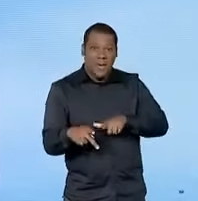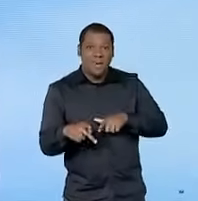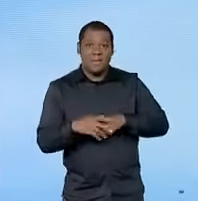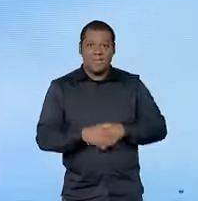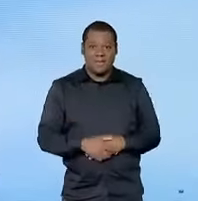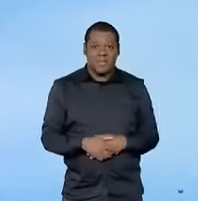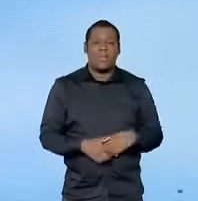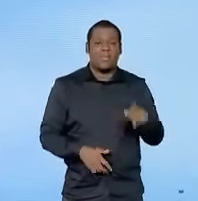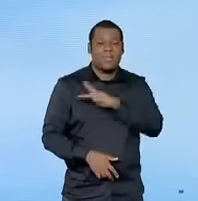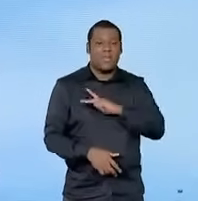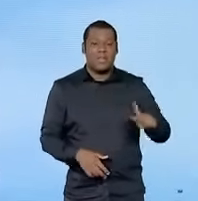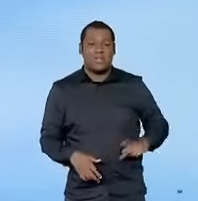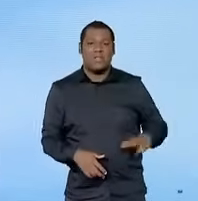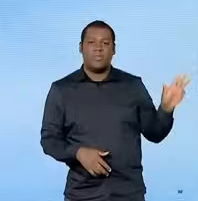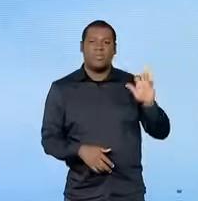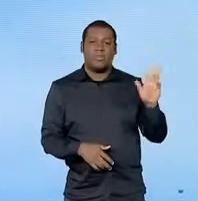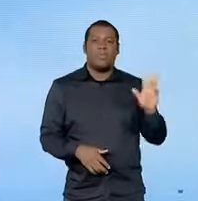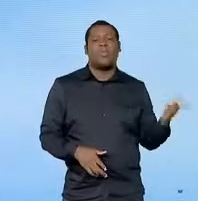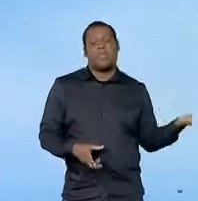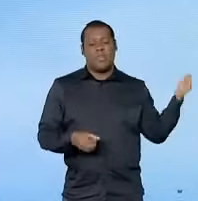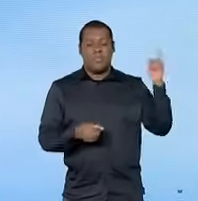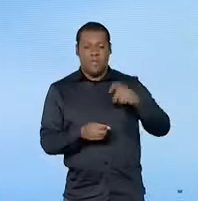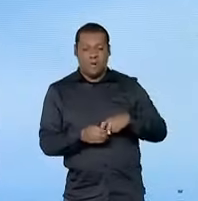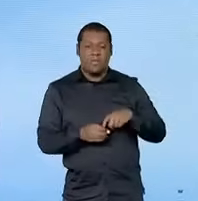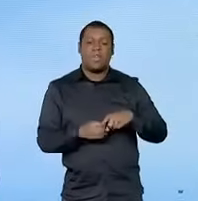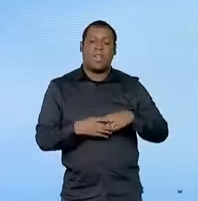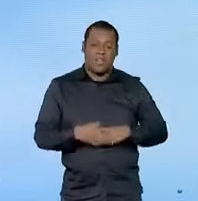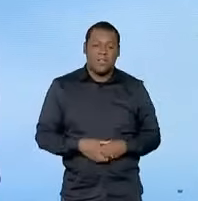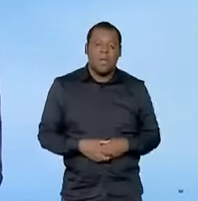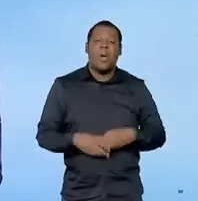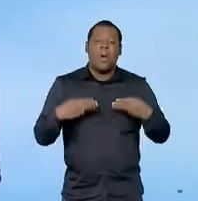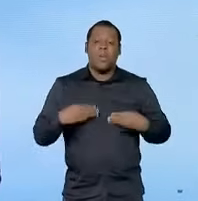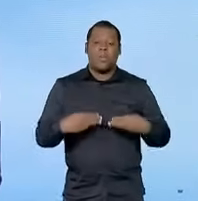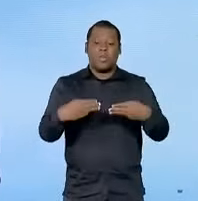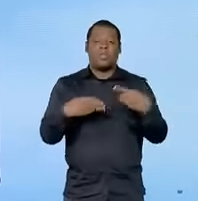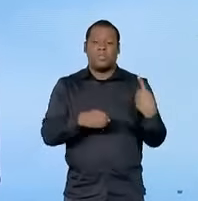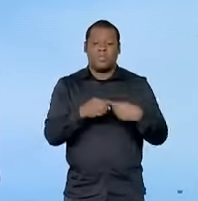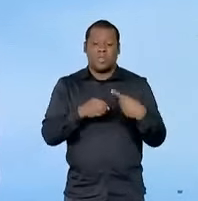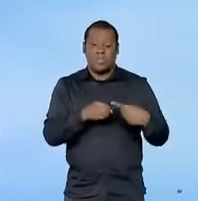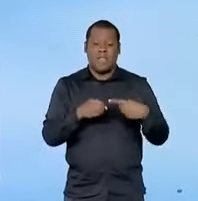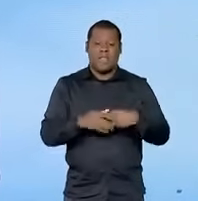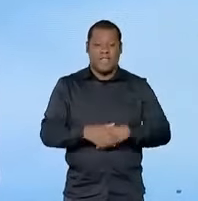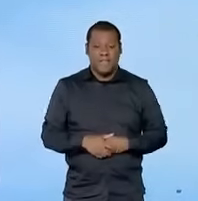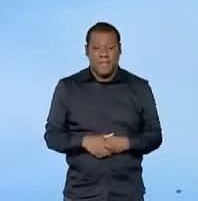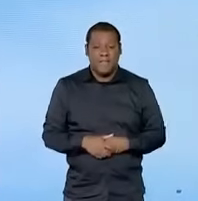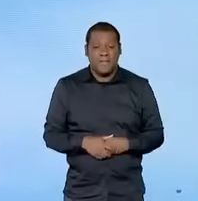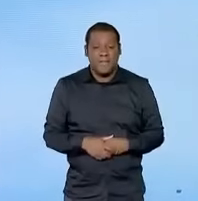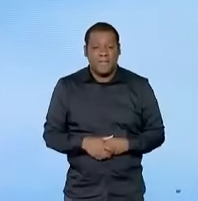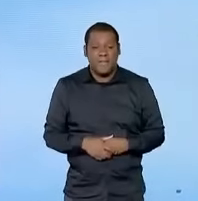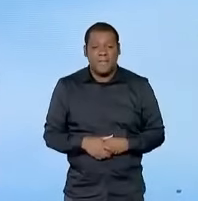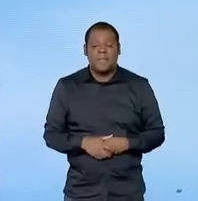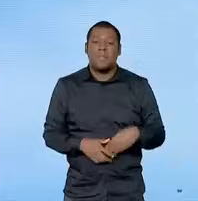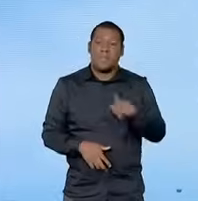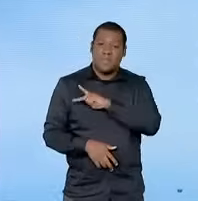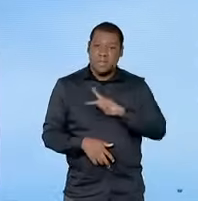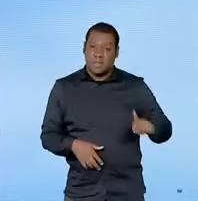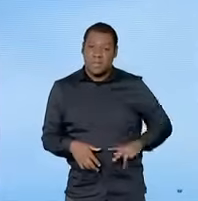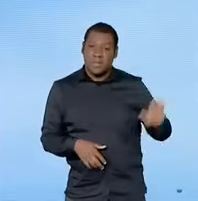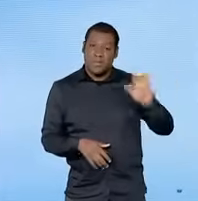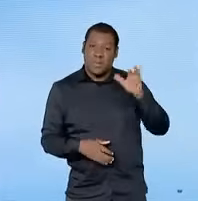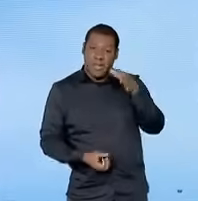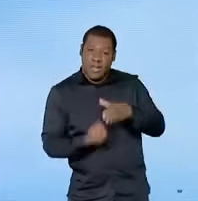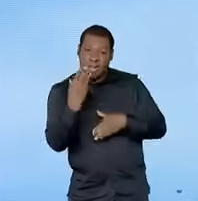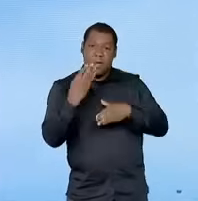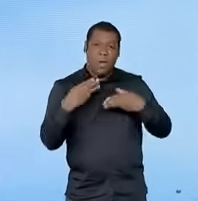da República e sob a sua orientação, o Ministério das Cidades, que o senhor relançou, atua de maneira